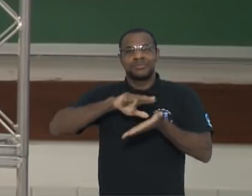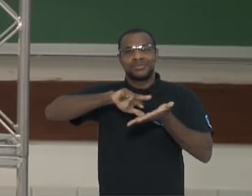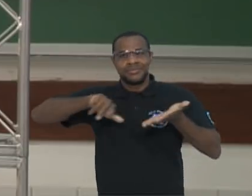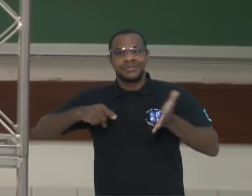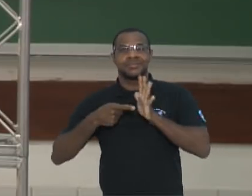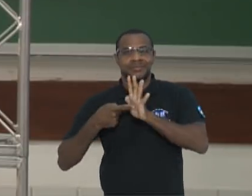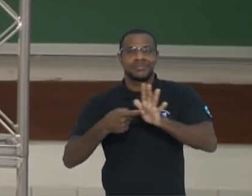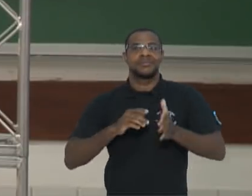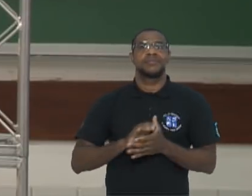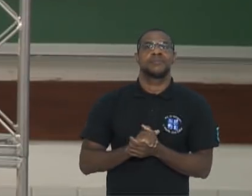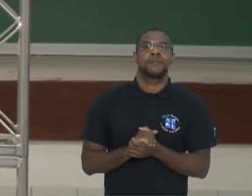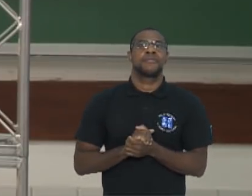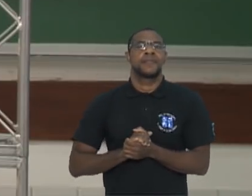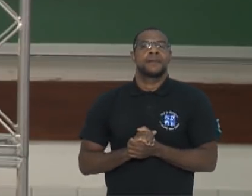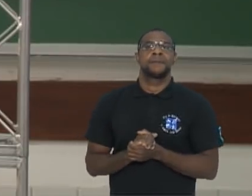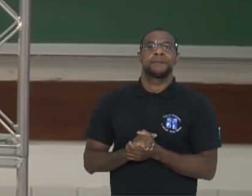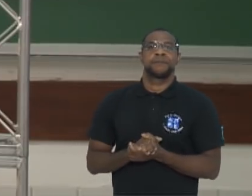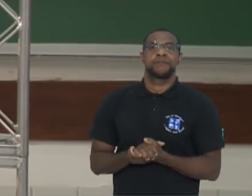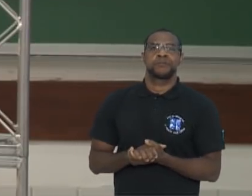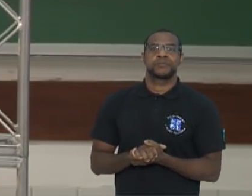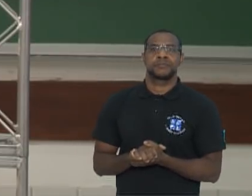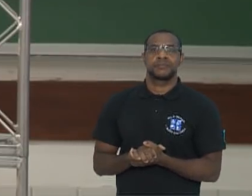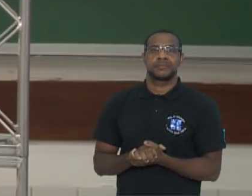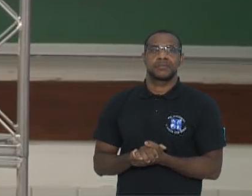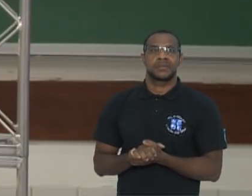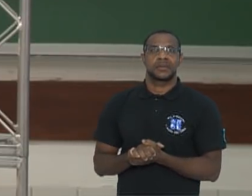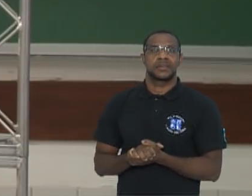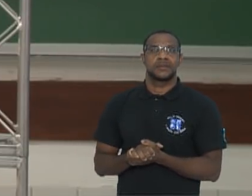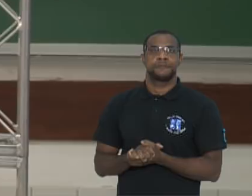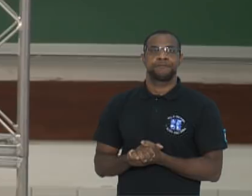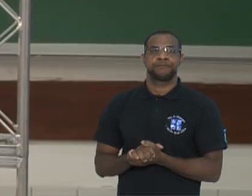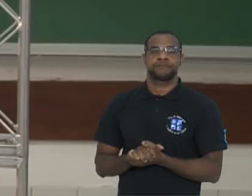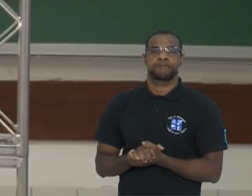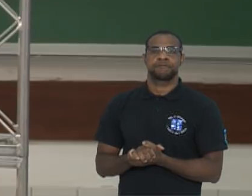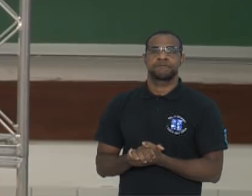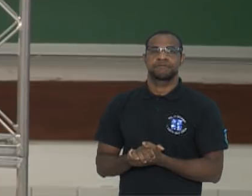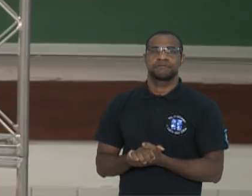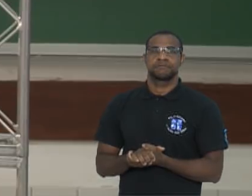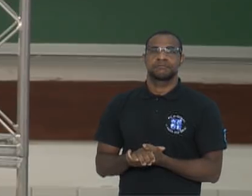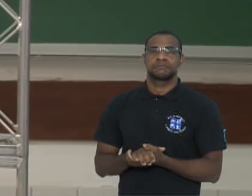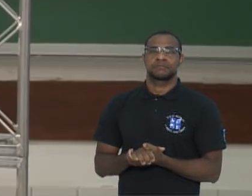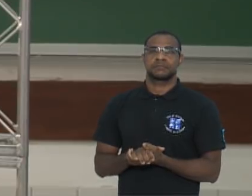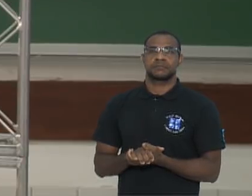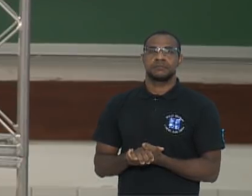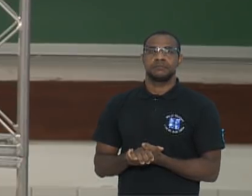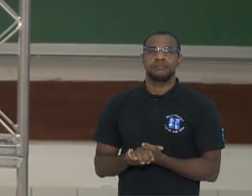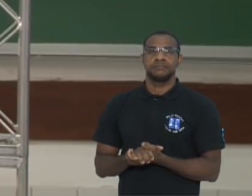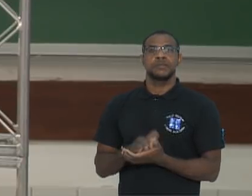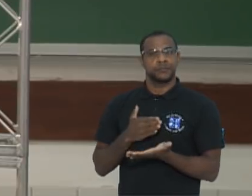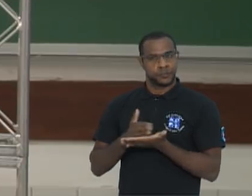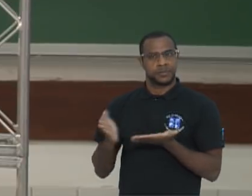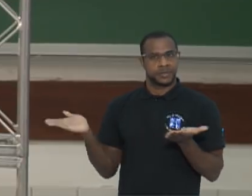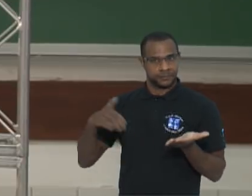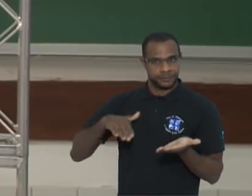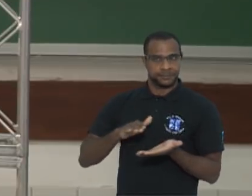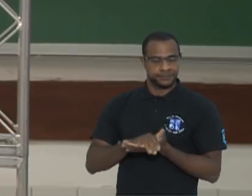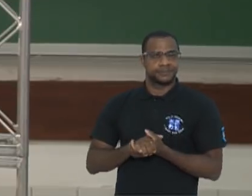que ainda não foram discutidas nos contos anteriores, certo? Então, vamos lá? Vamos começar?